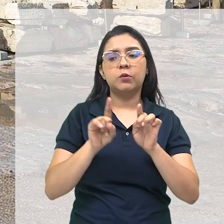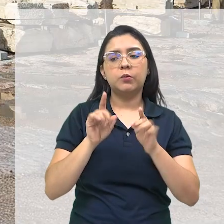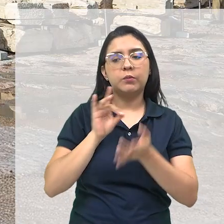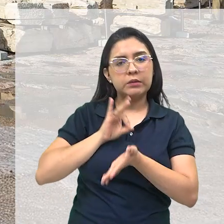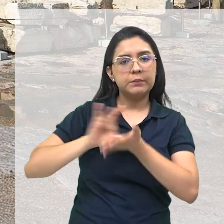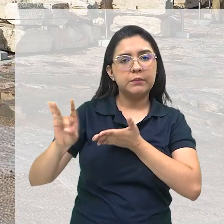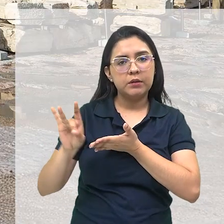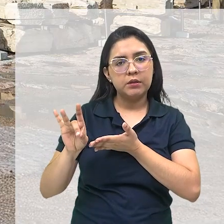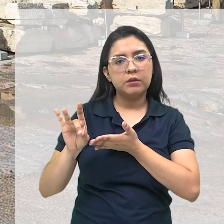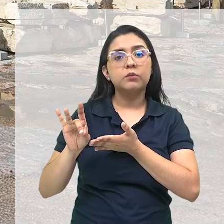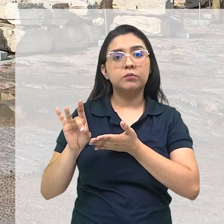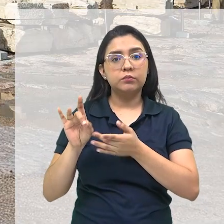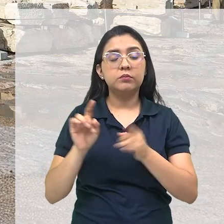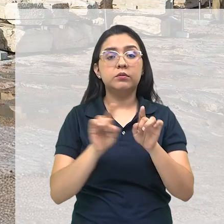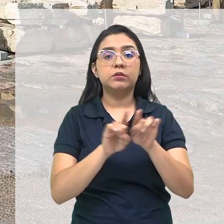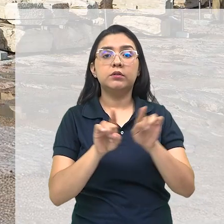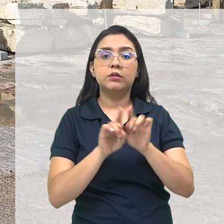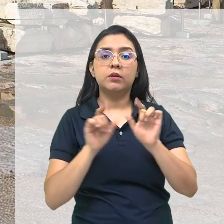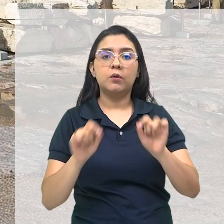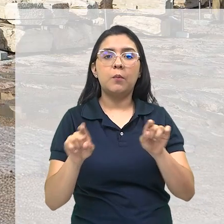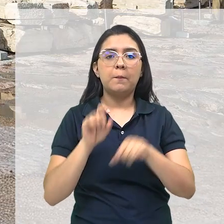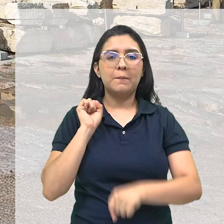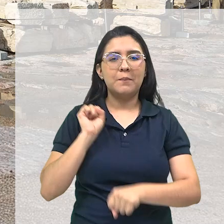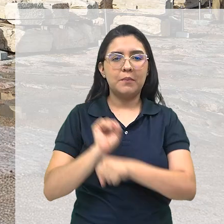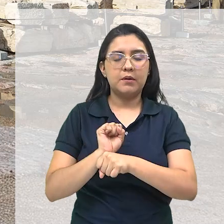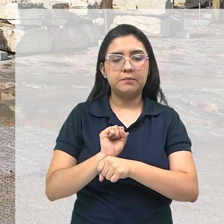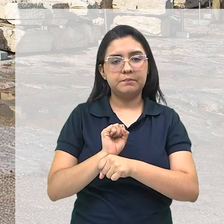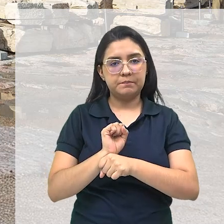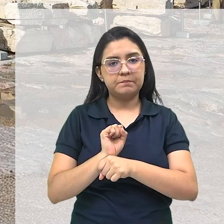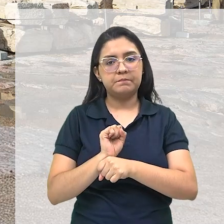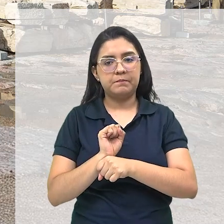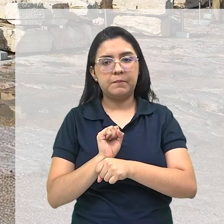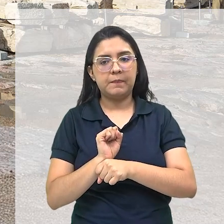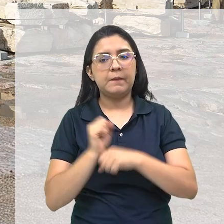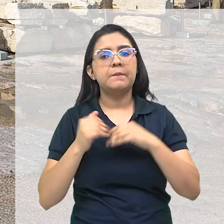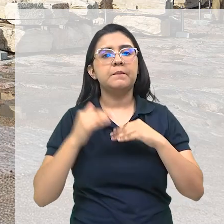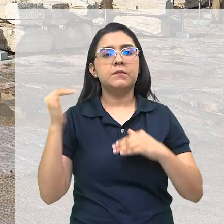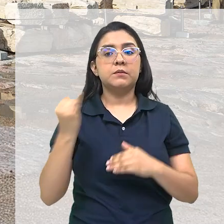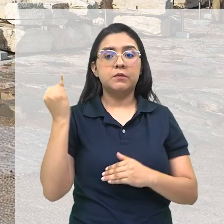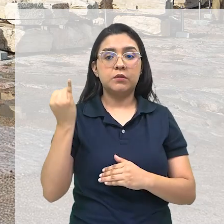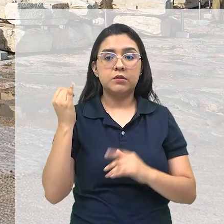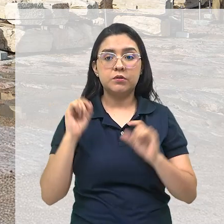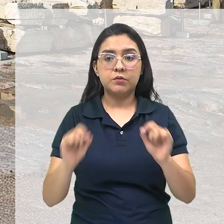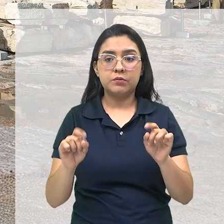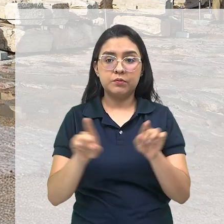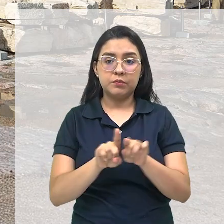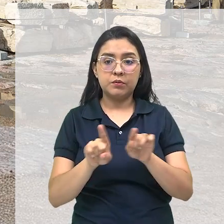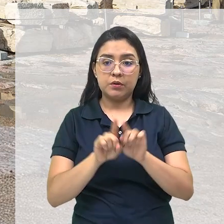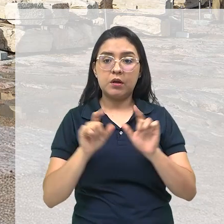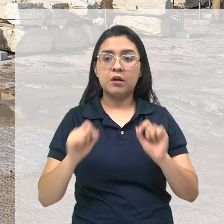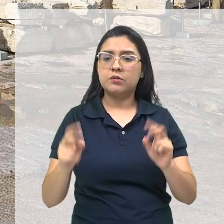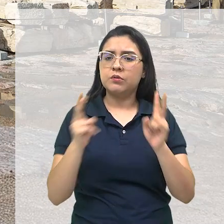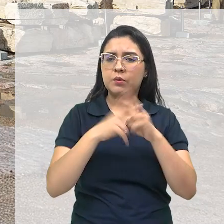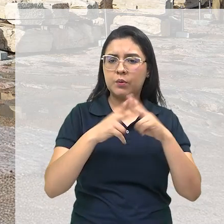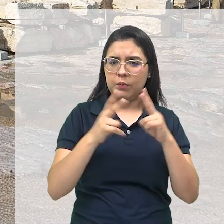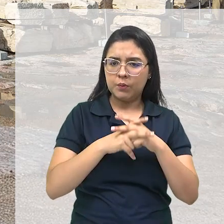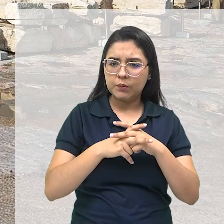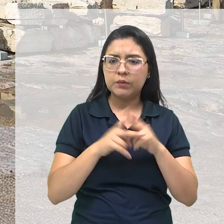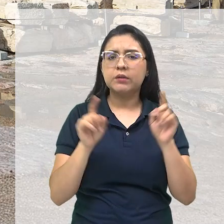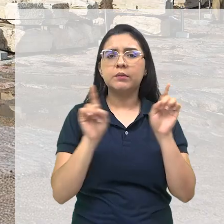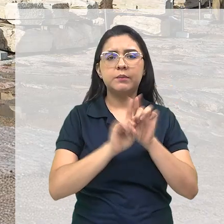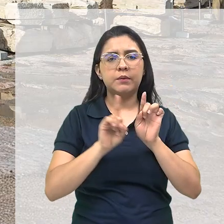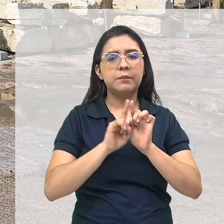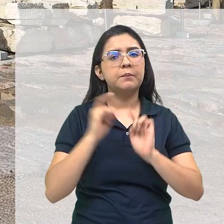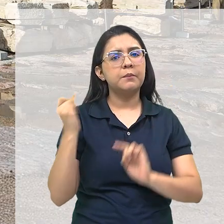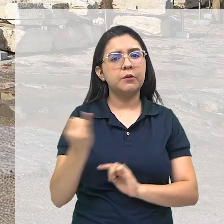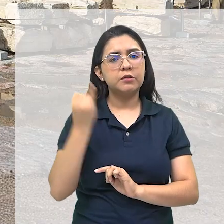ou como subjugá-lo, como imobilizar. Mais do que isso, as lutas, elas vêm também dentro desse pacote